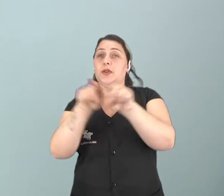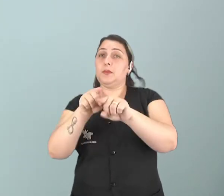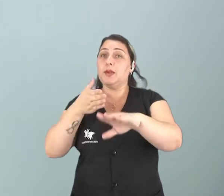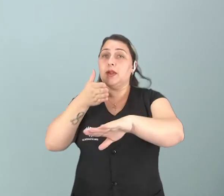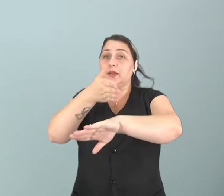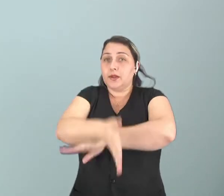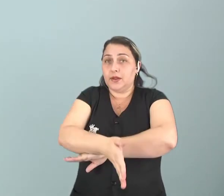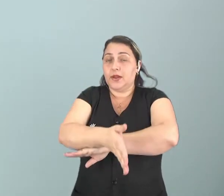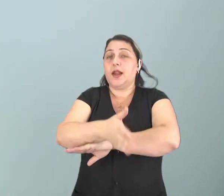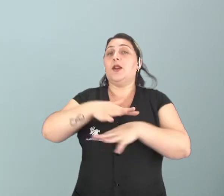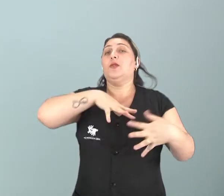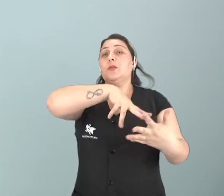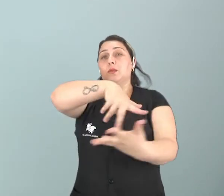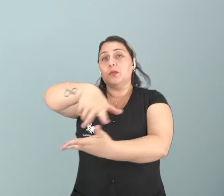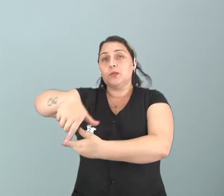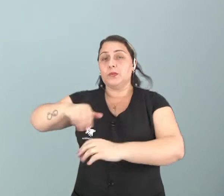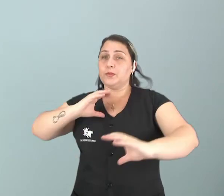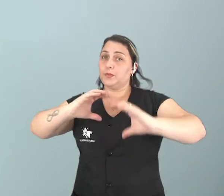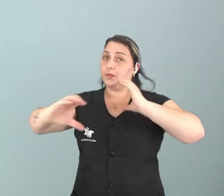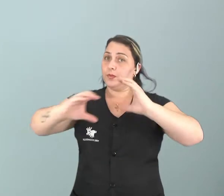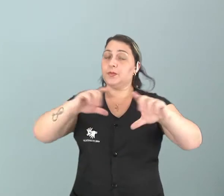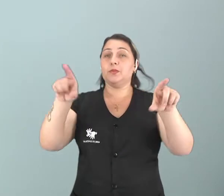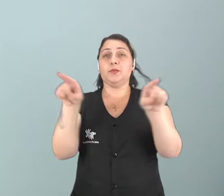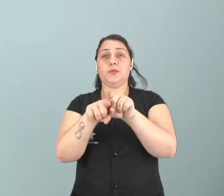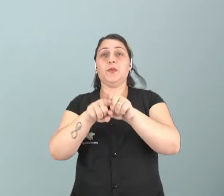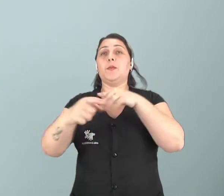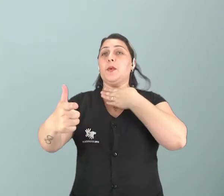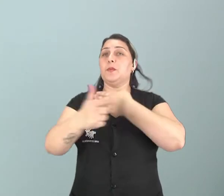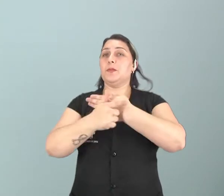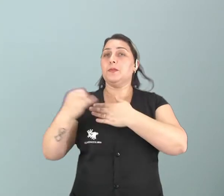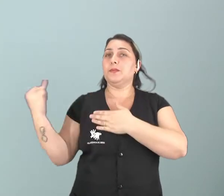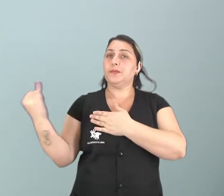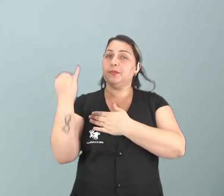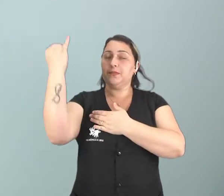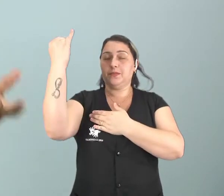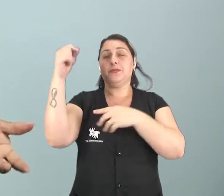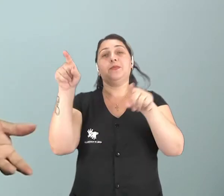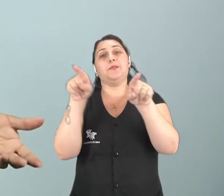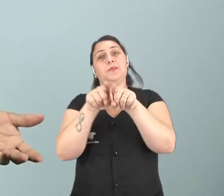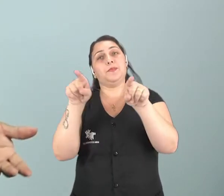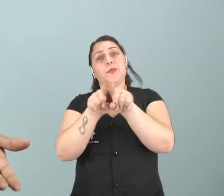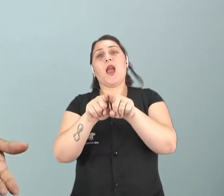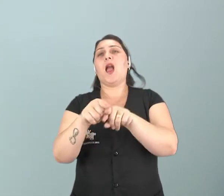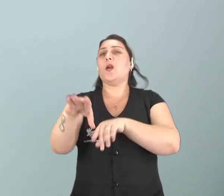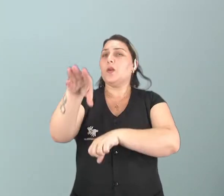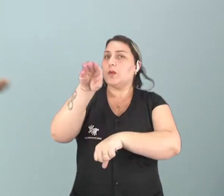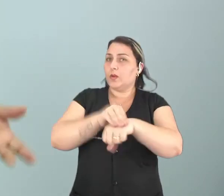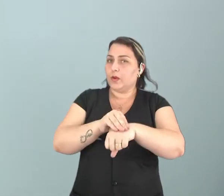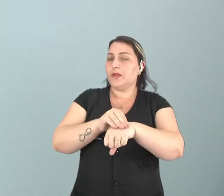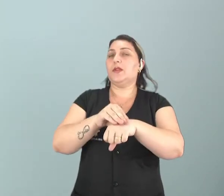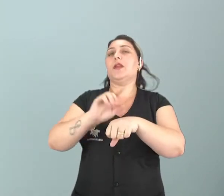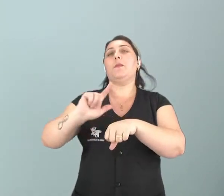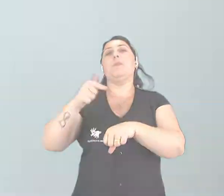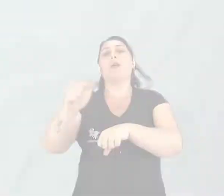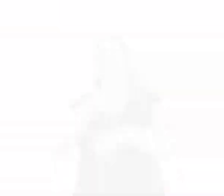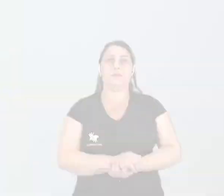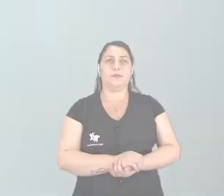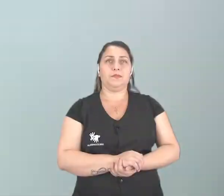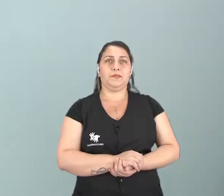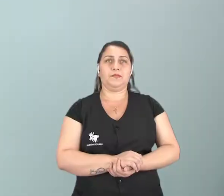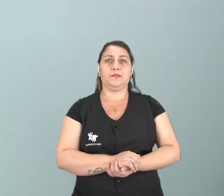ingressarem nesse mundo da música. Então ele tem esse papel muito importante, além de ser muito conhecido mesmo após a sua